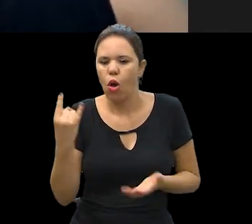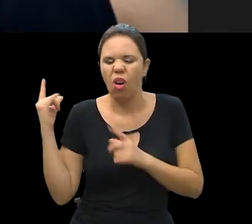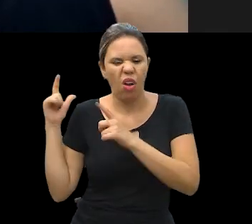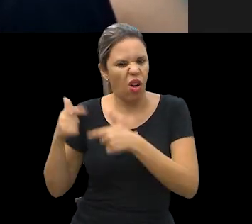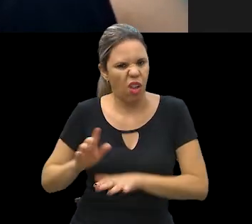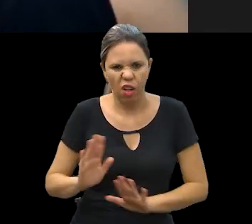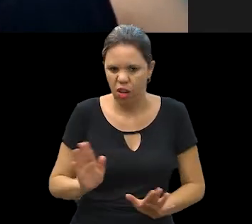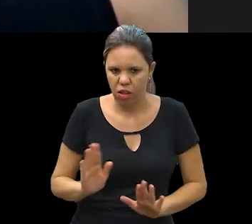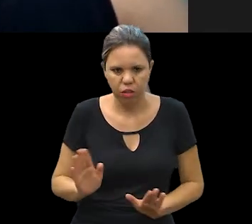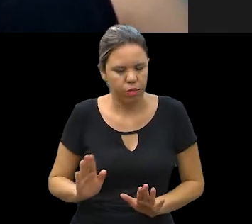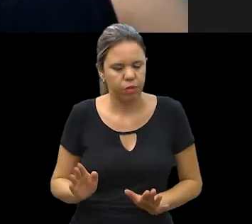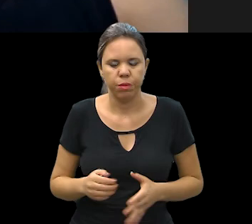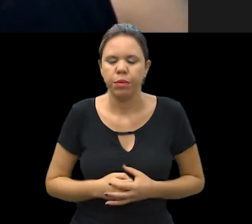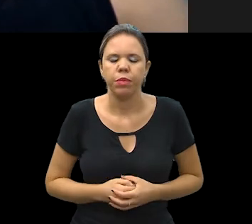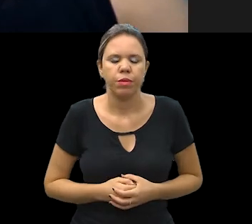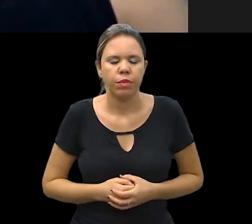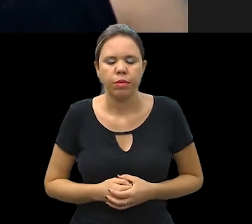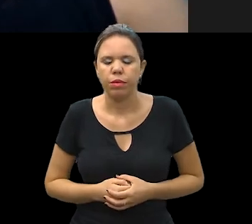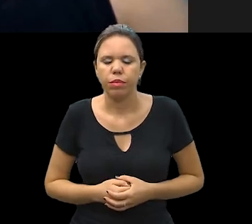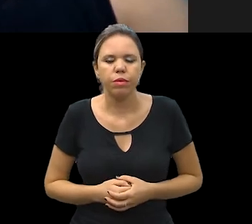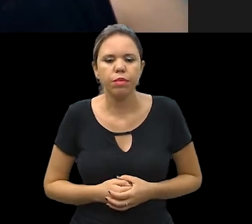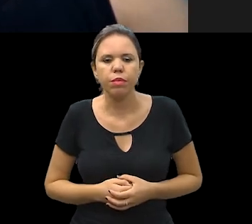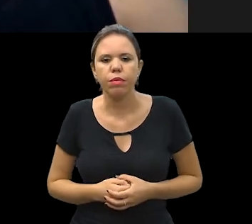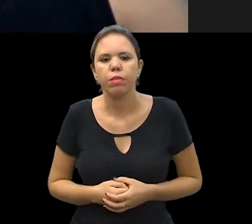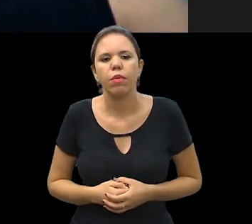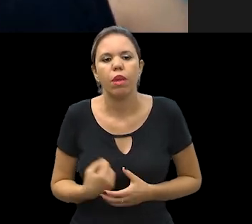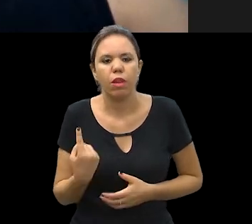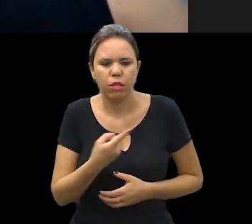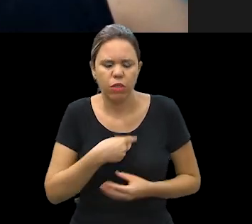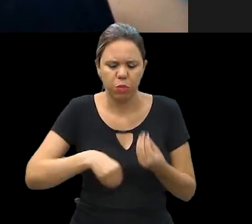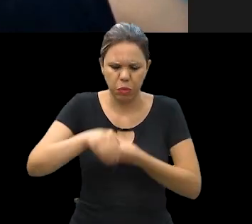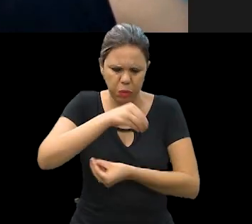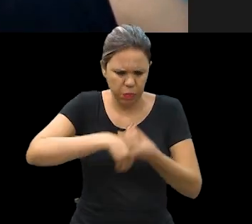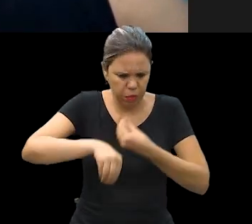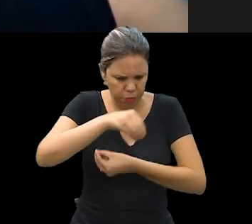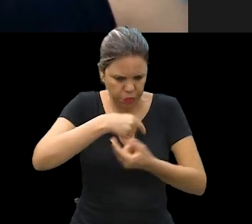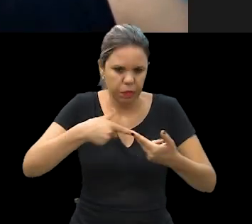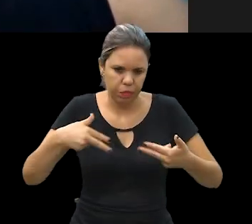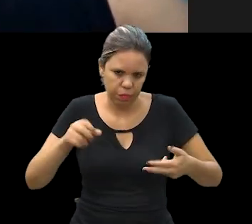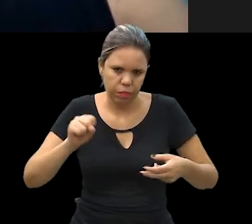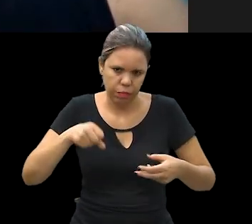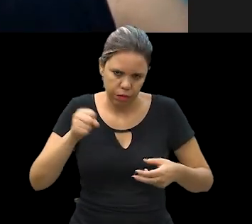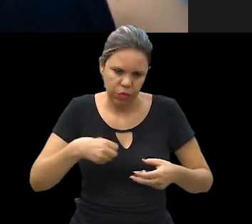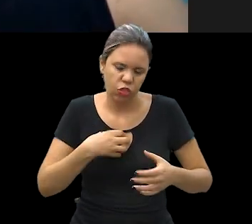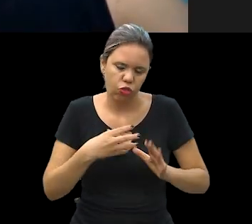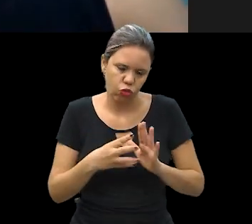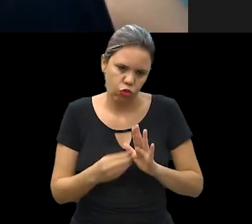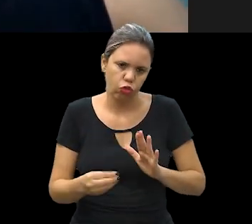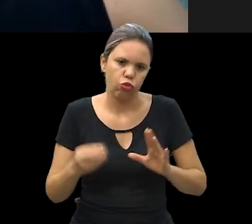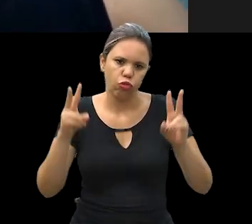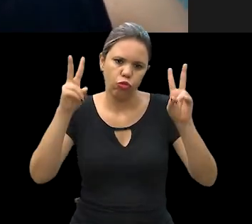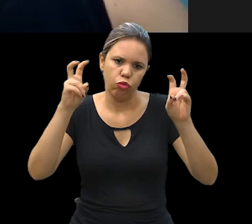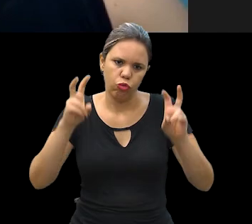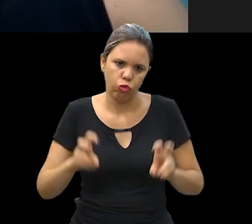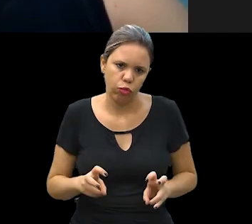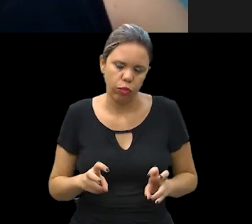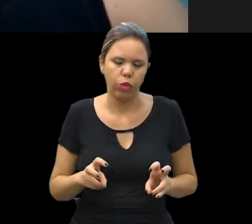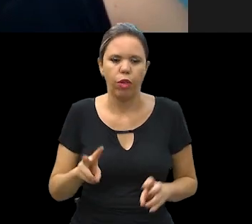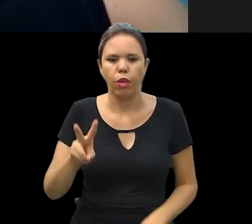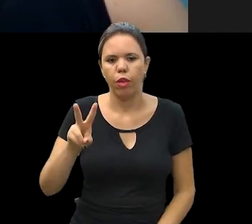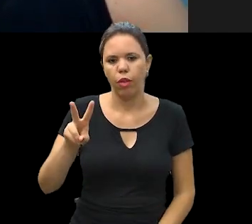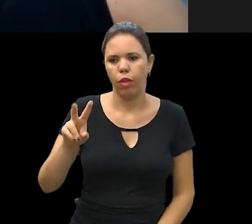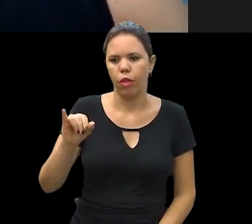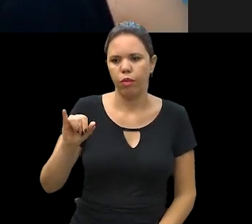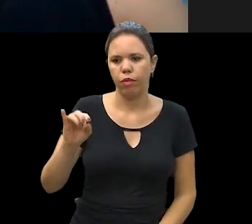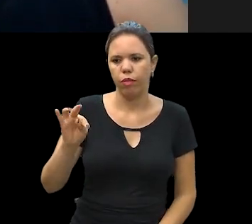rockabilly tradicional, aquela mais raiz. A gente mistura algumas coisas, então preferimos usar esse termo